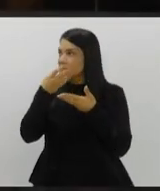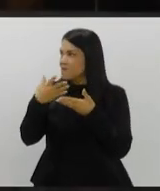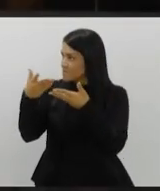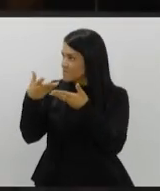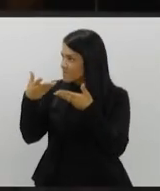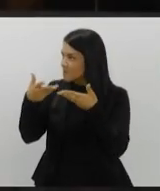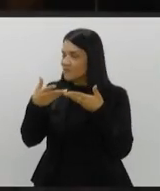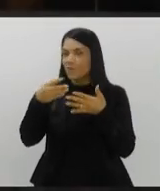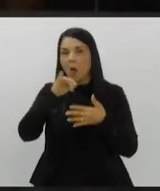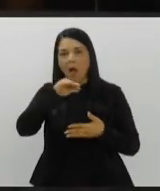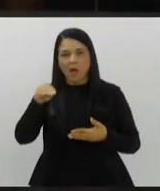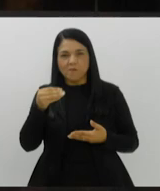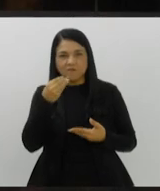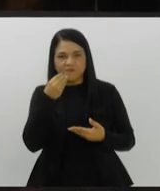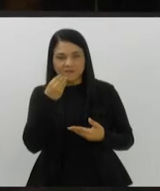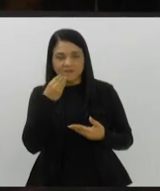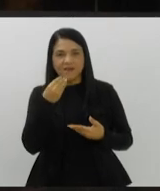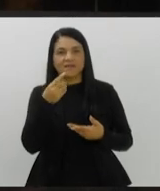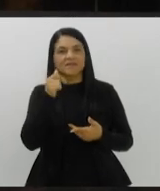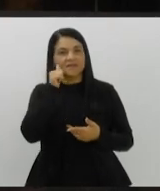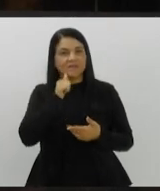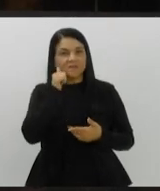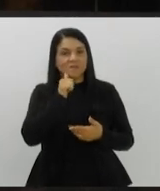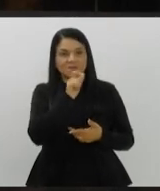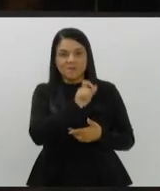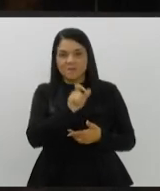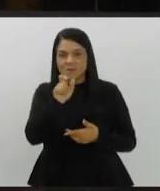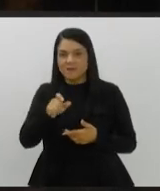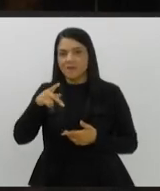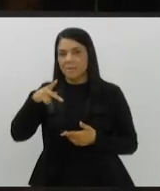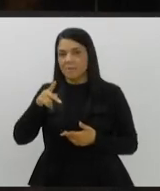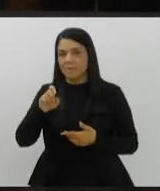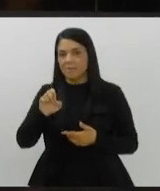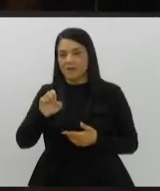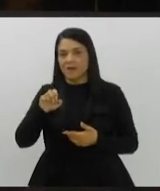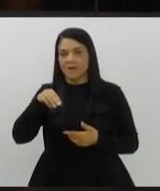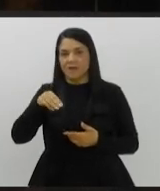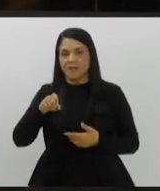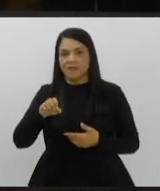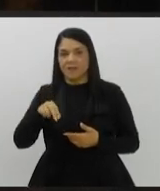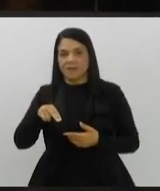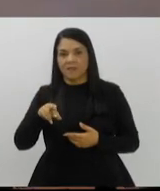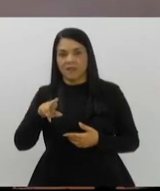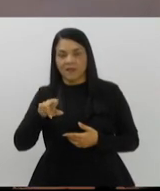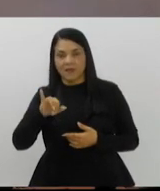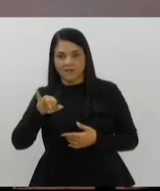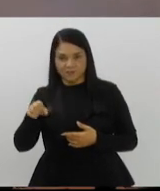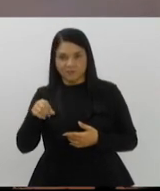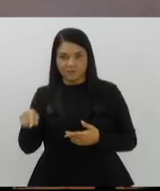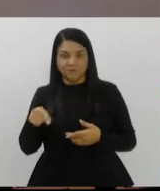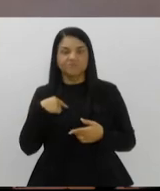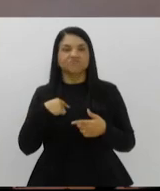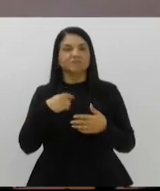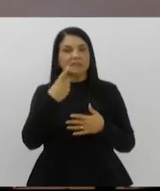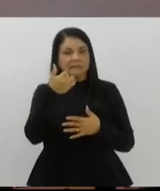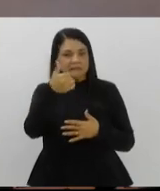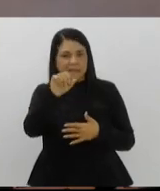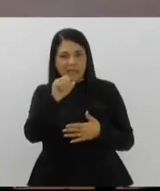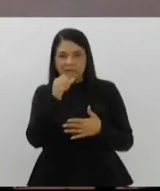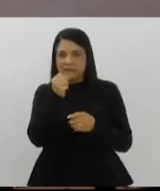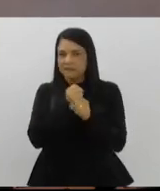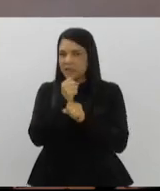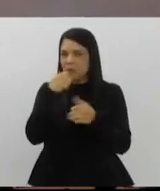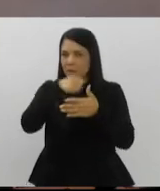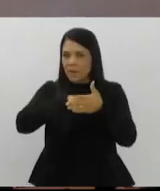vou aproveitar e estar aqui. Tem as mulheres da PEMERG também, 10 anos lutando por justiça. Parabéns.